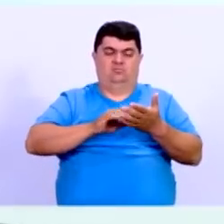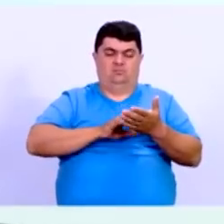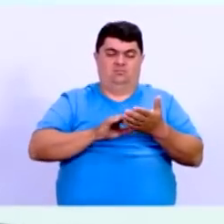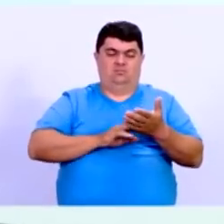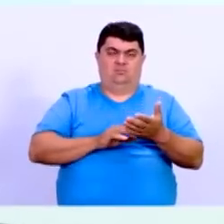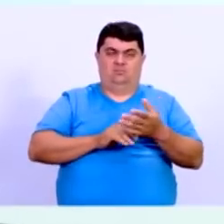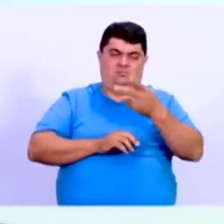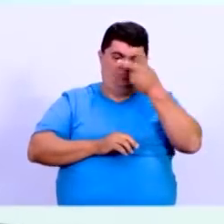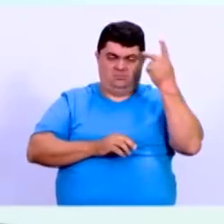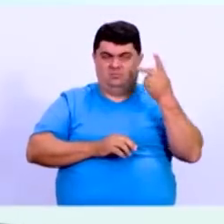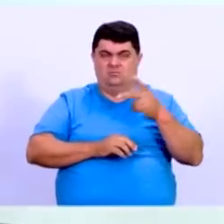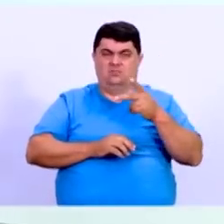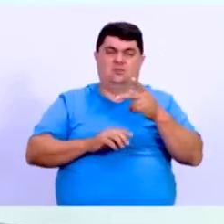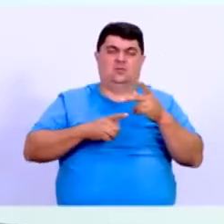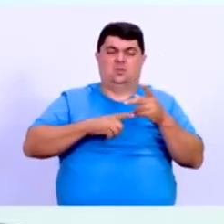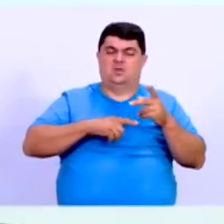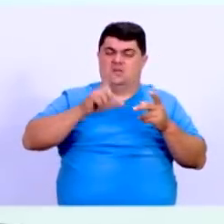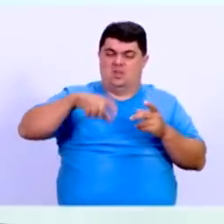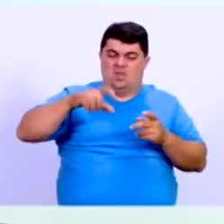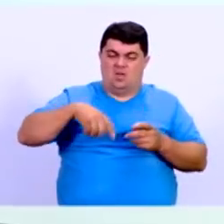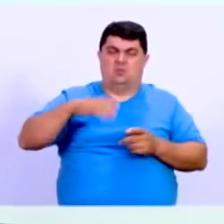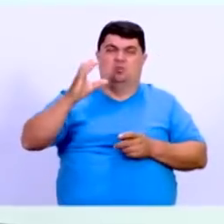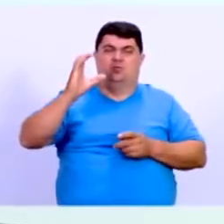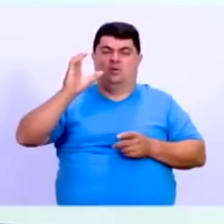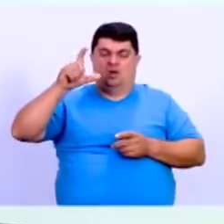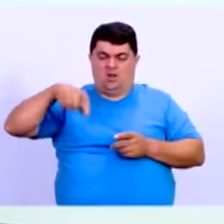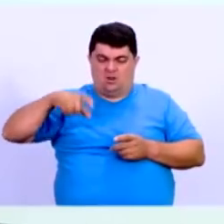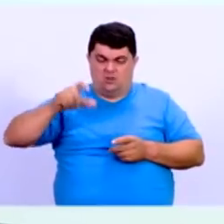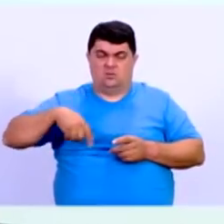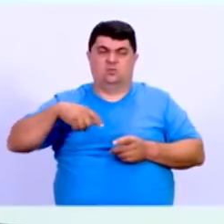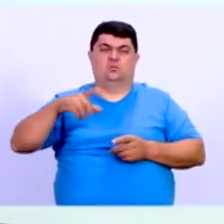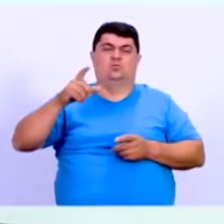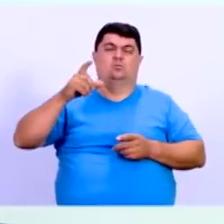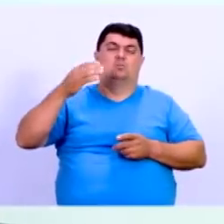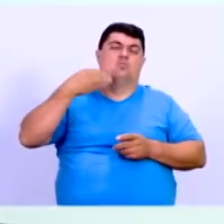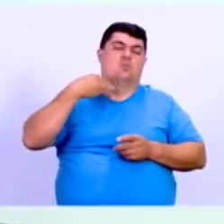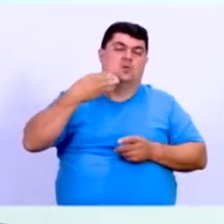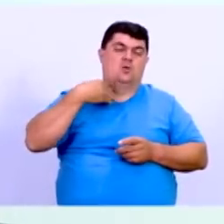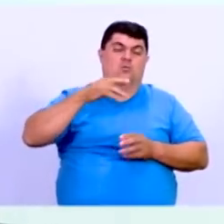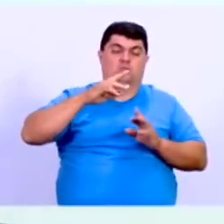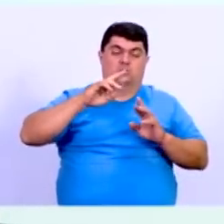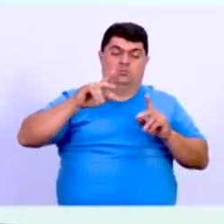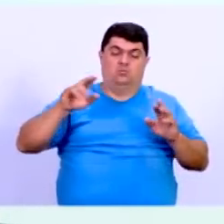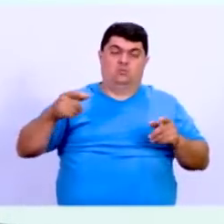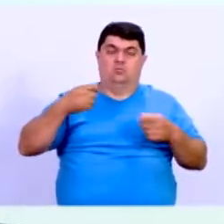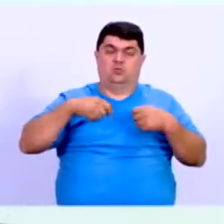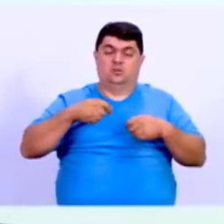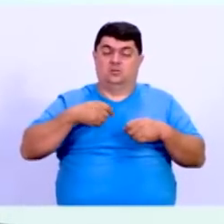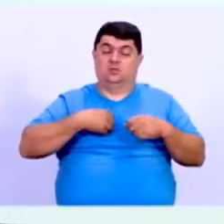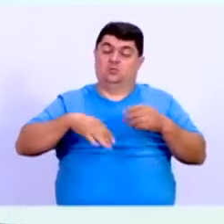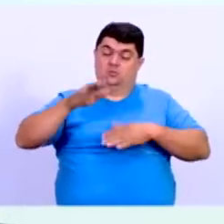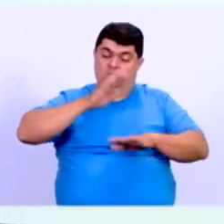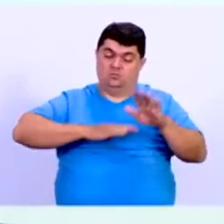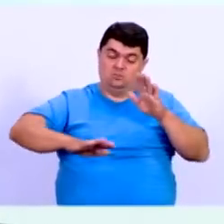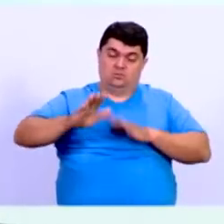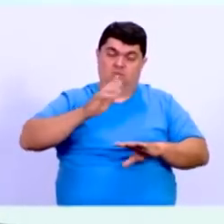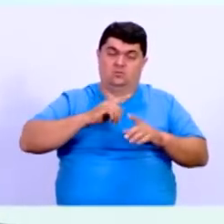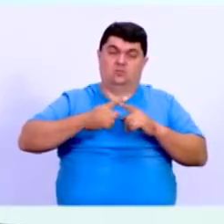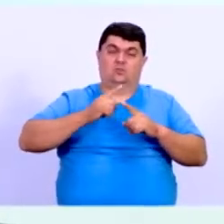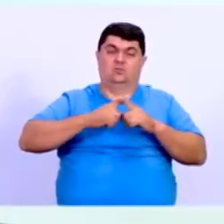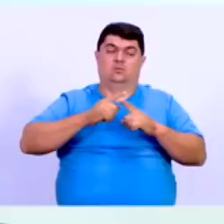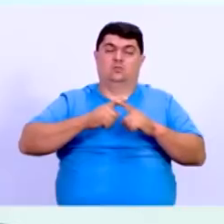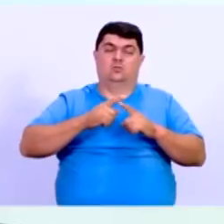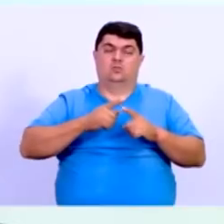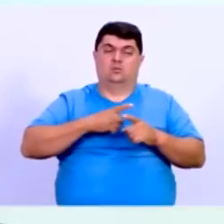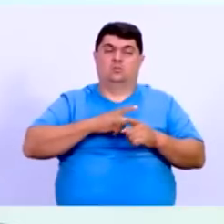cartões ali, cartão de crédito, cartão de débito, conta bancária. Tem que tomar uma certa cautela com relação a isso. Tem que se policiar, porque as redes